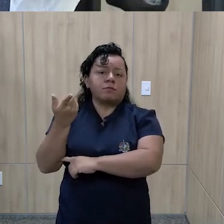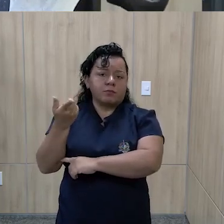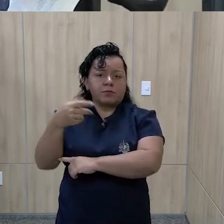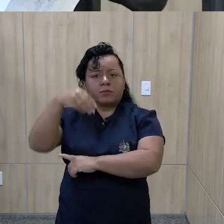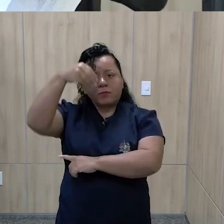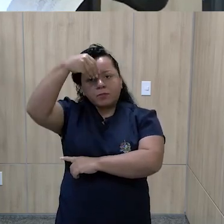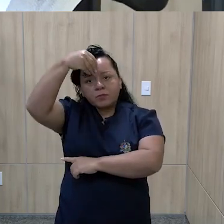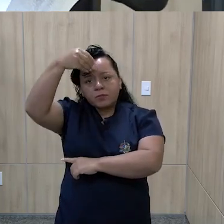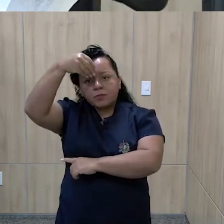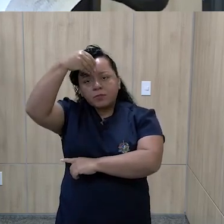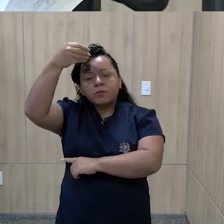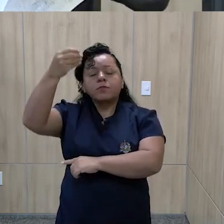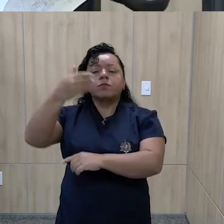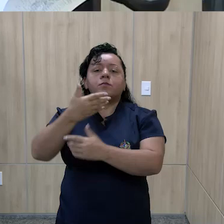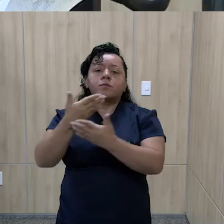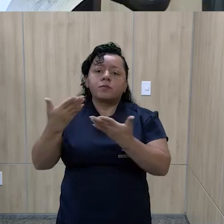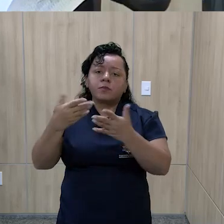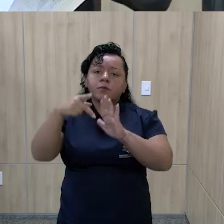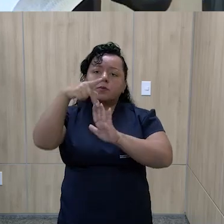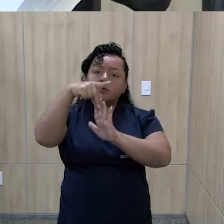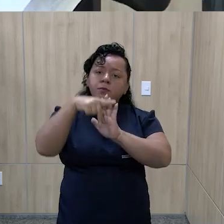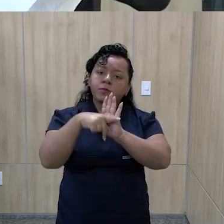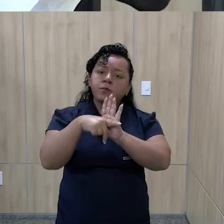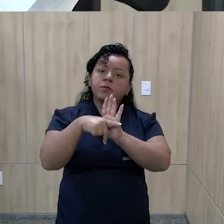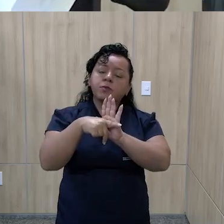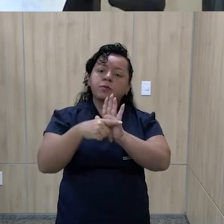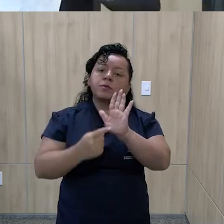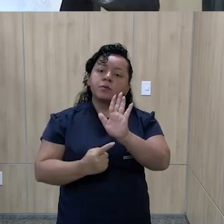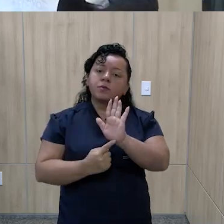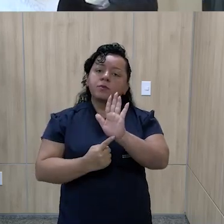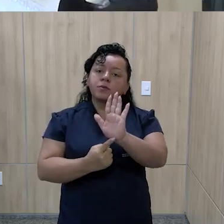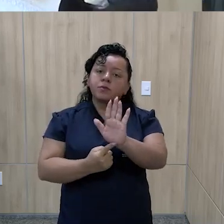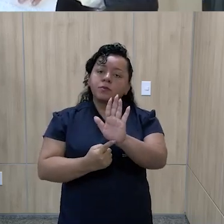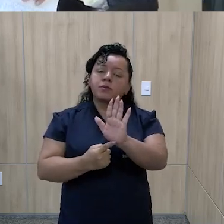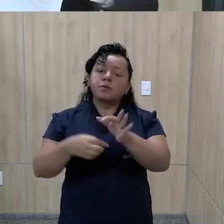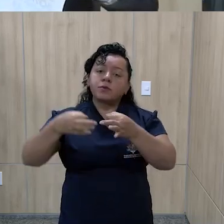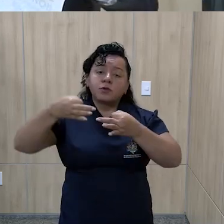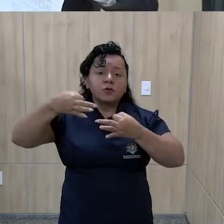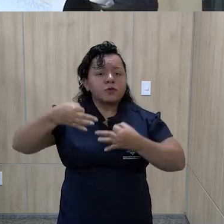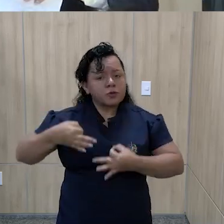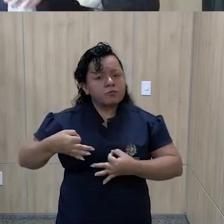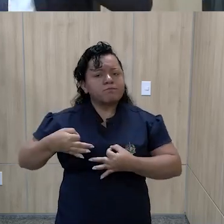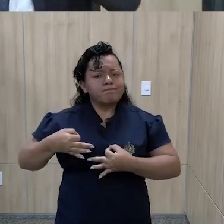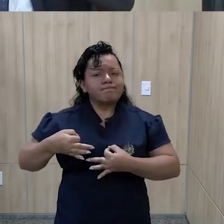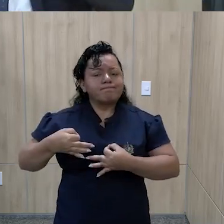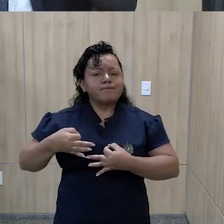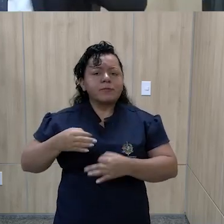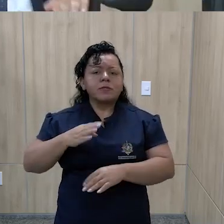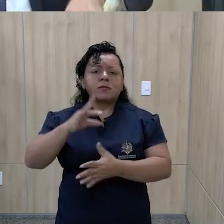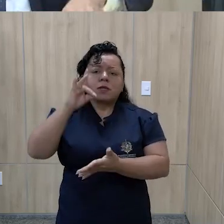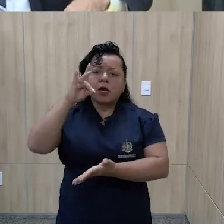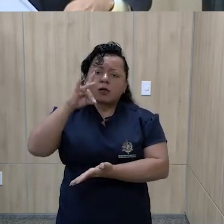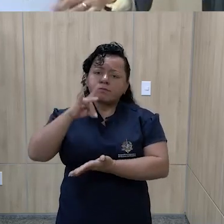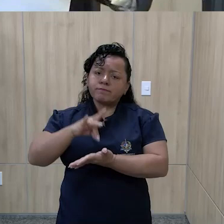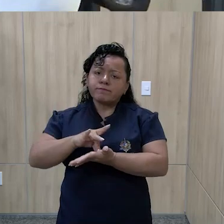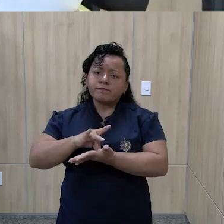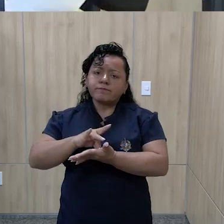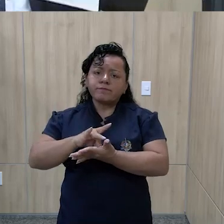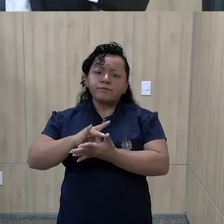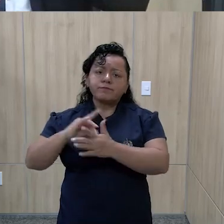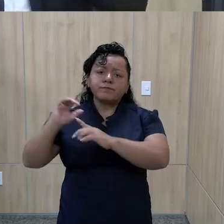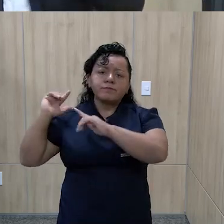enteado e o presente projeto busca apenas fazer justiça e reconhecimento